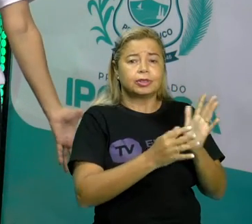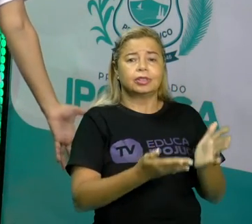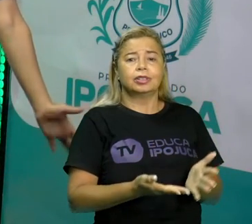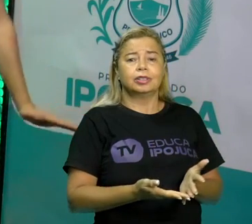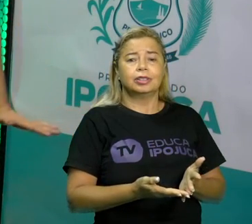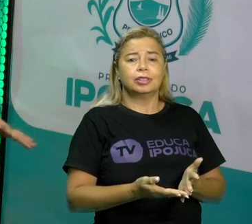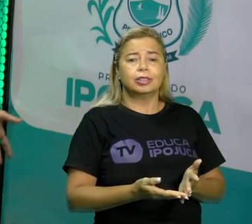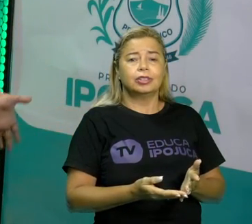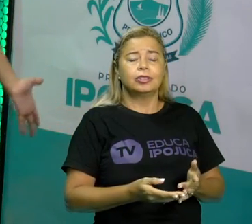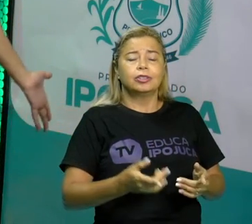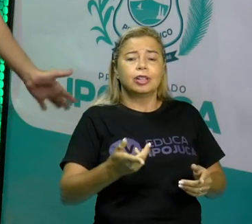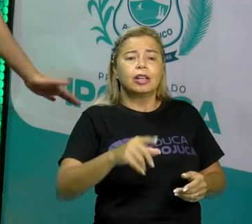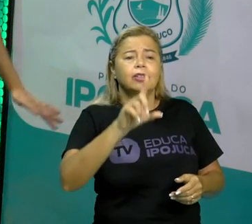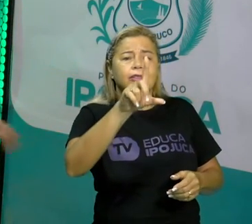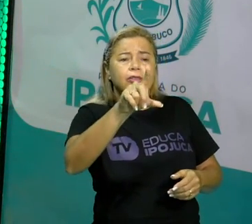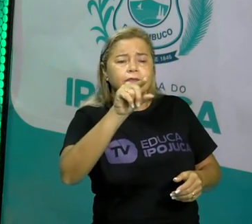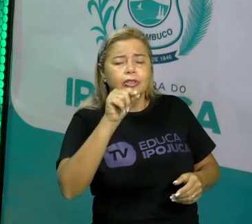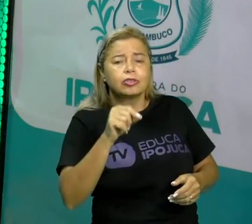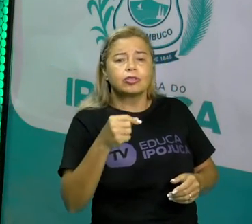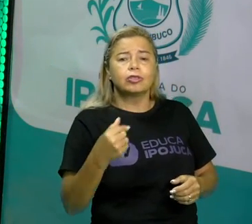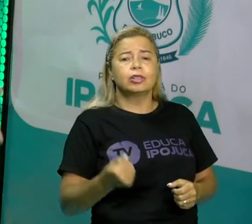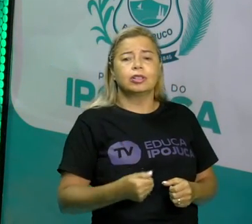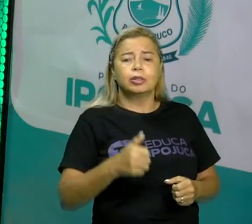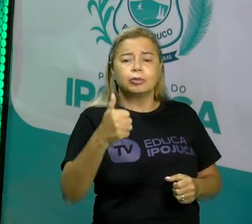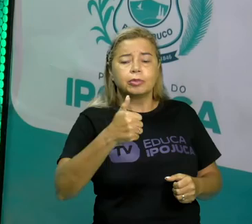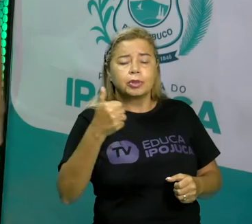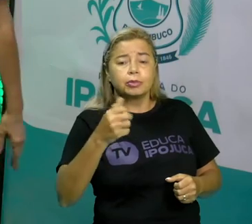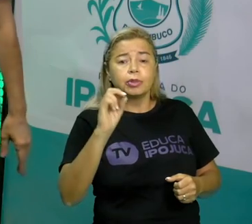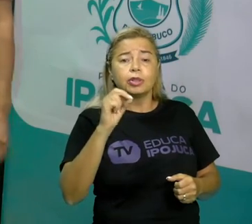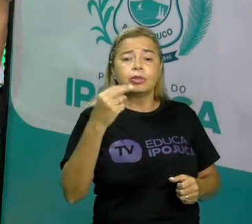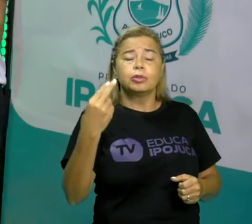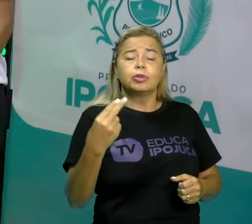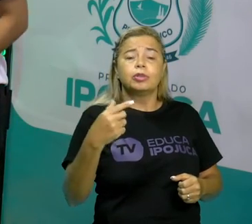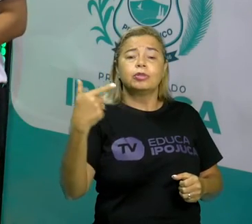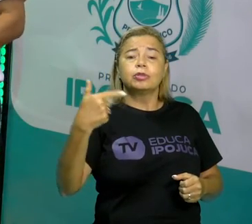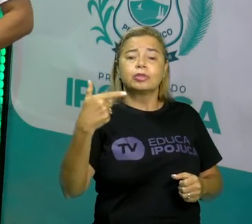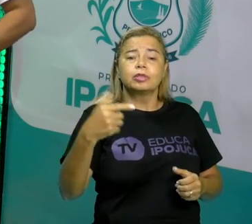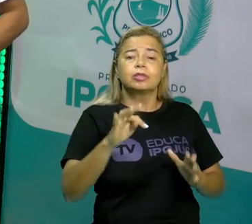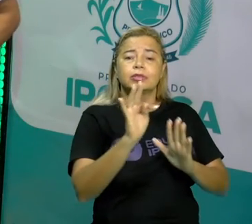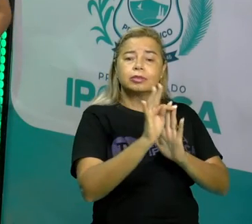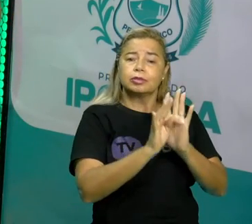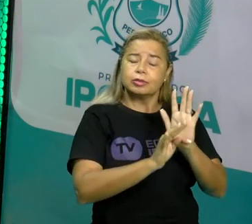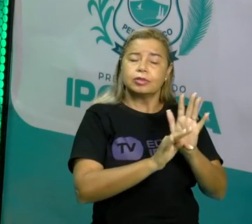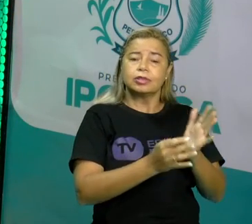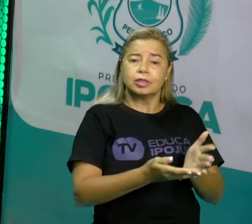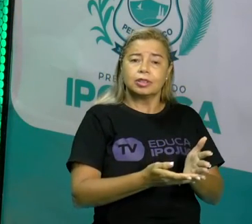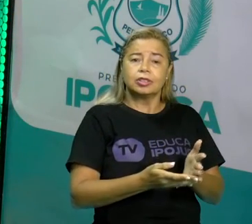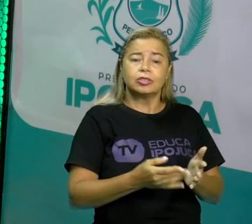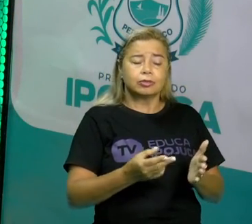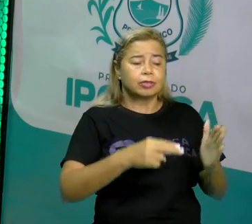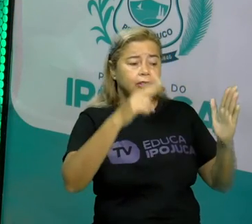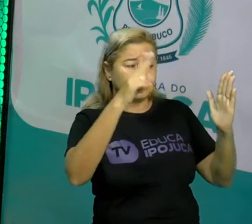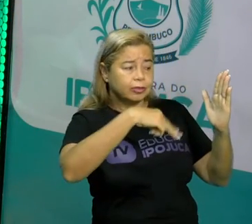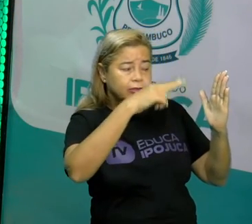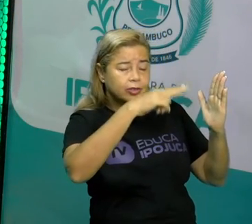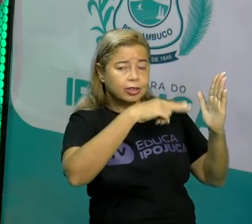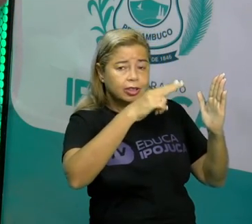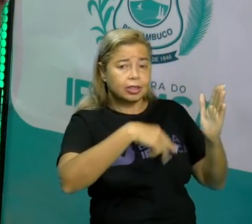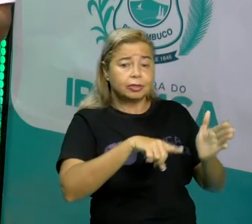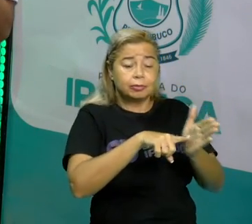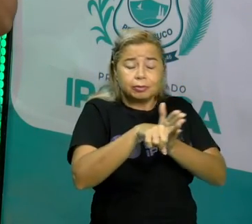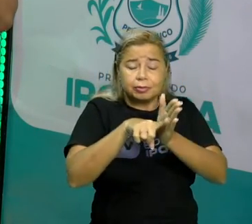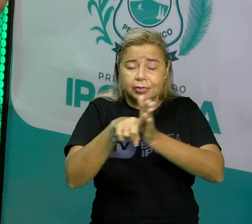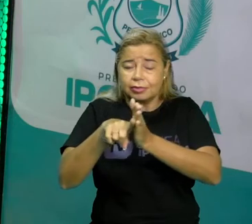elefantinho, correndo pelo caminho, assim tão desconsolado. Para isso, o nosso desafio, você pode fazer uma releitura,